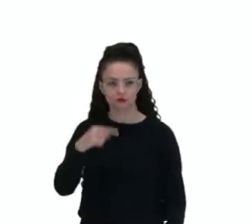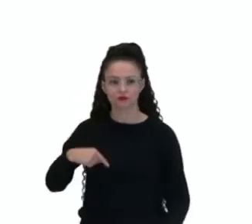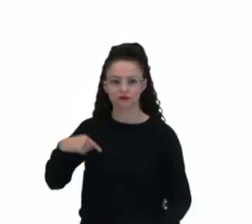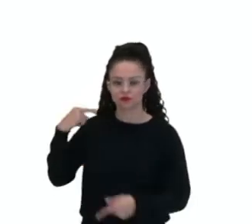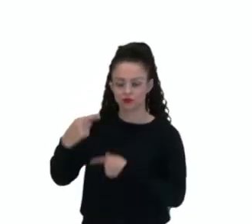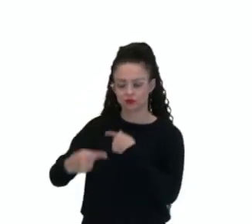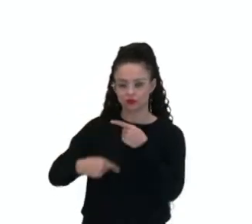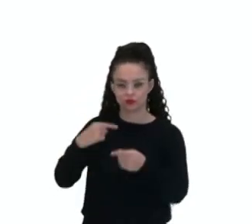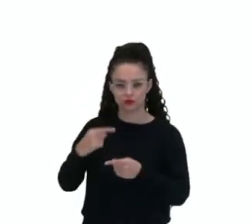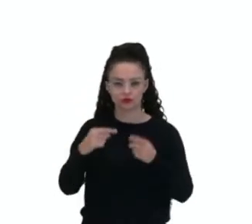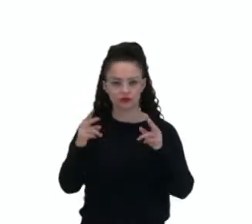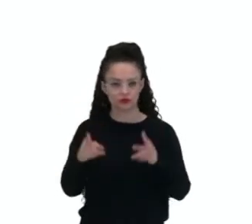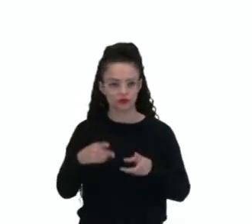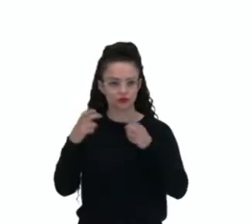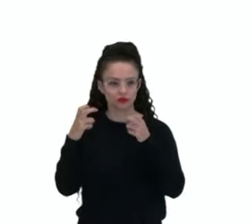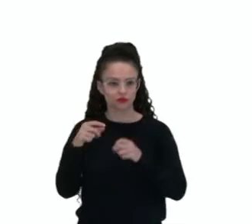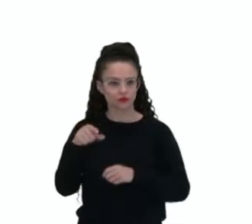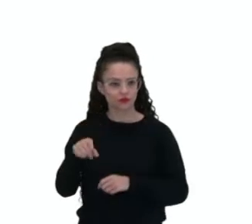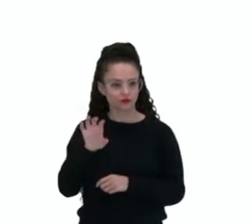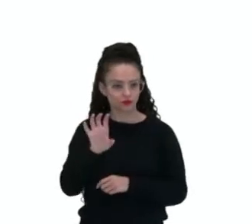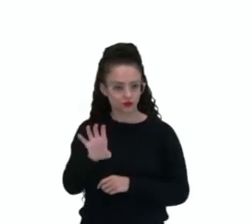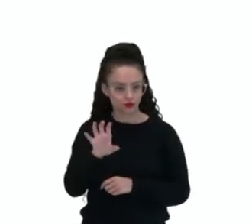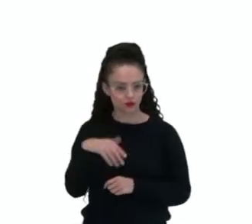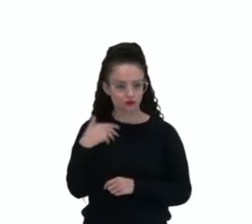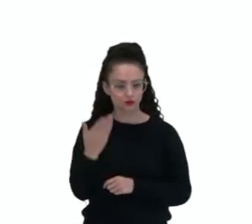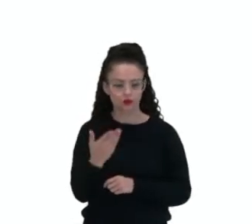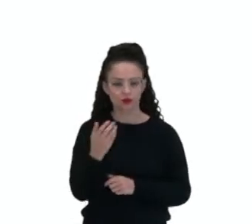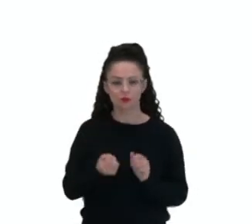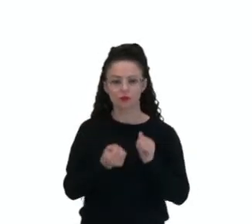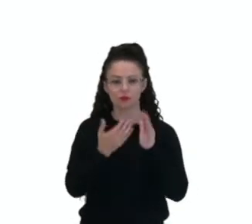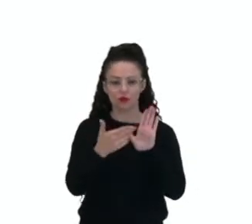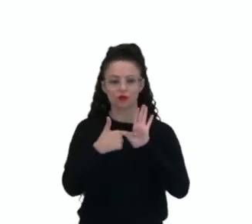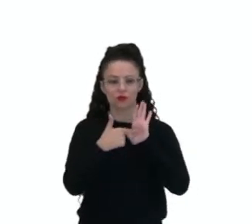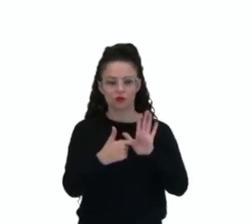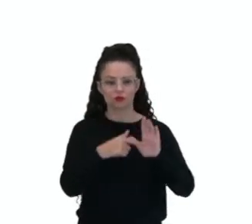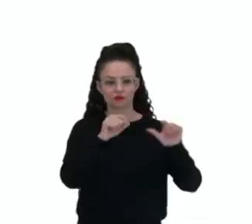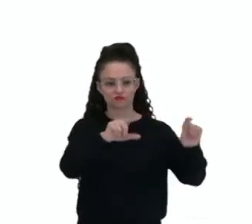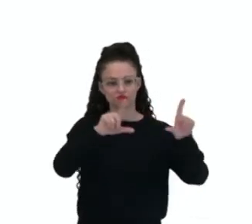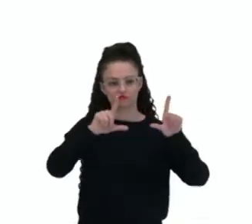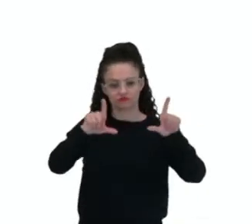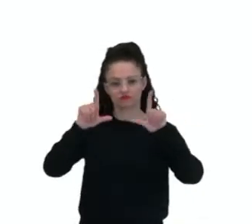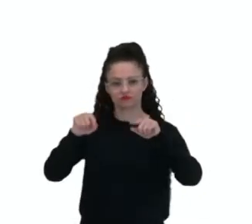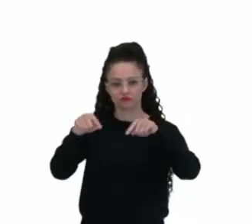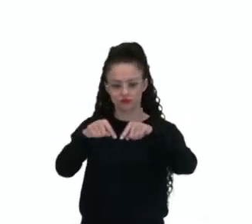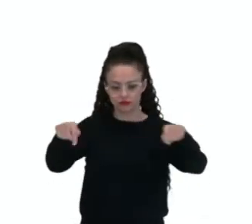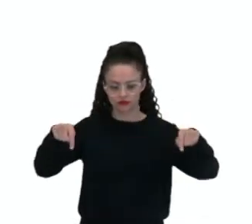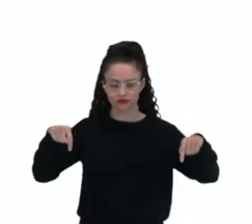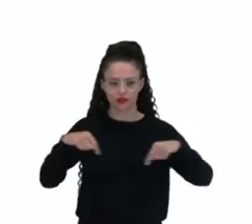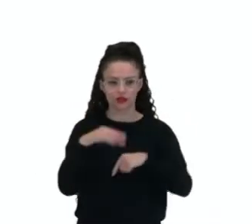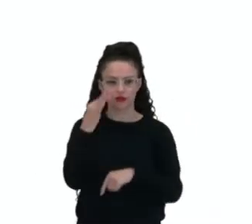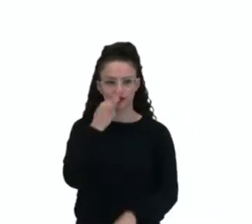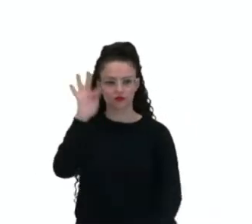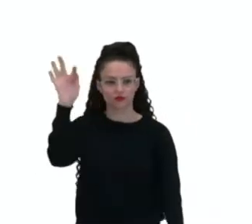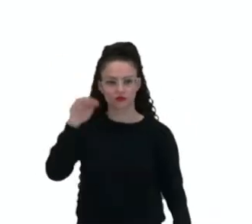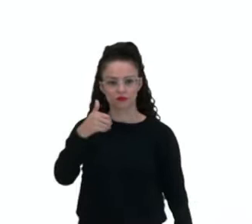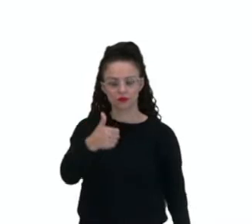precursor, né, do estilo e foi reconhecido dessa forma quando expôs suas obras no Salão Independente na França,